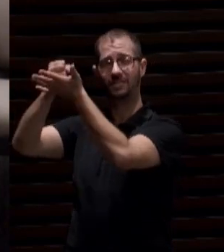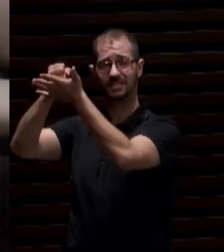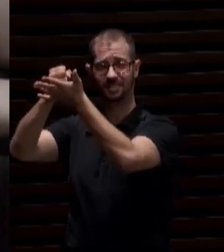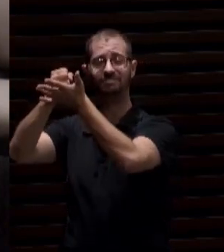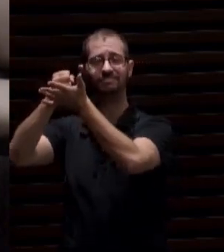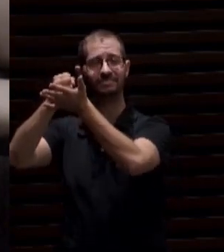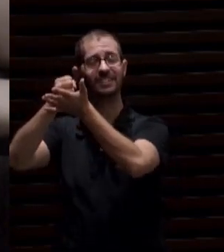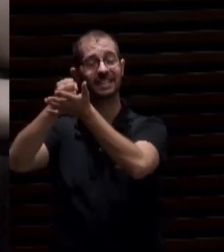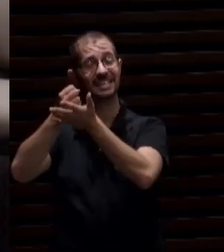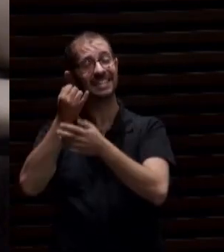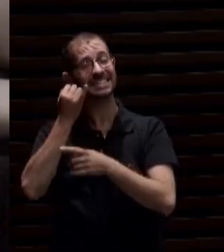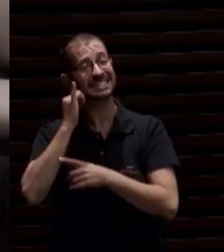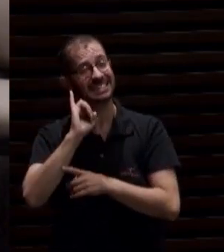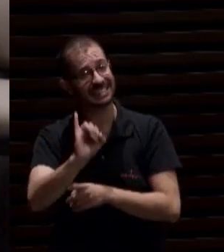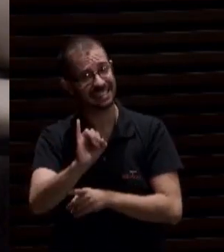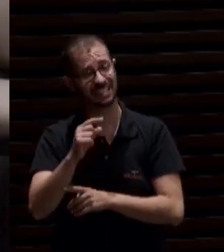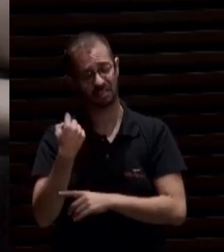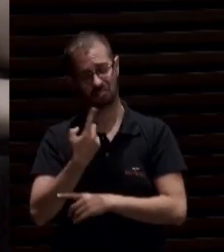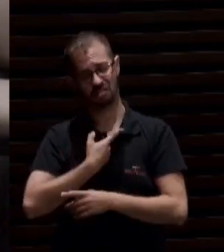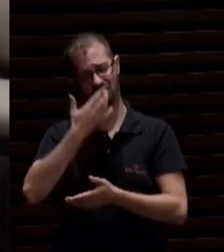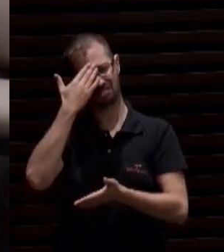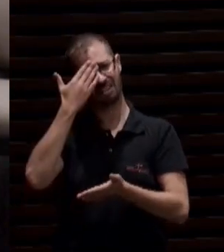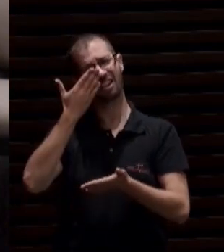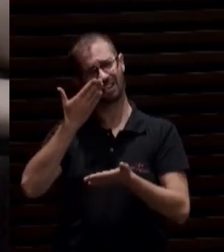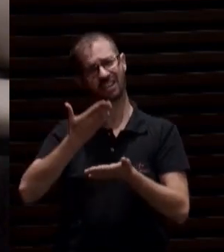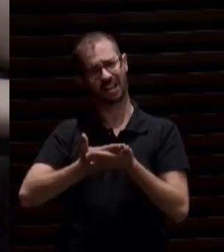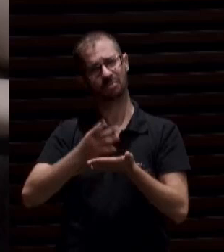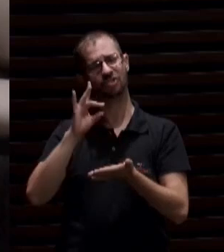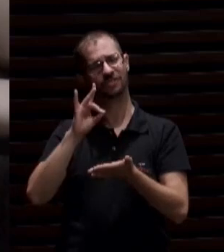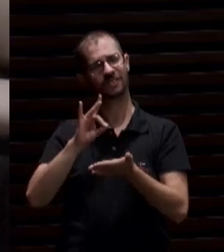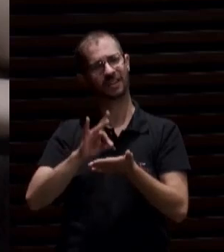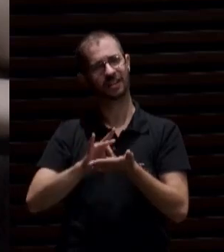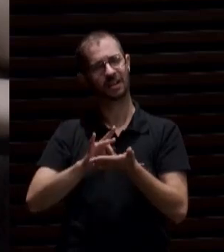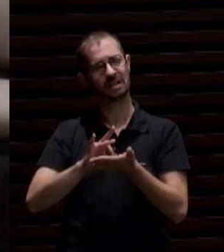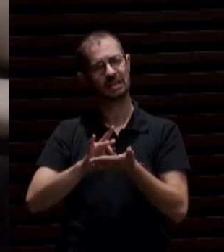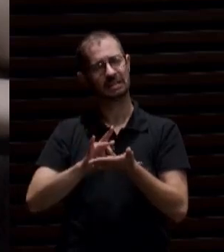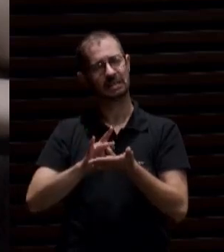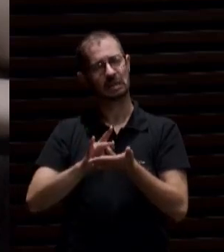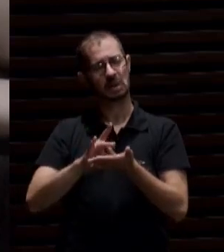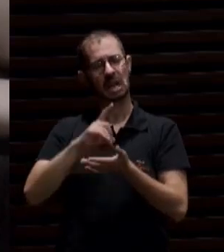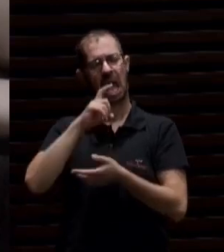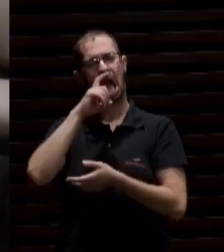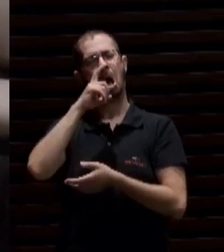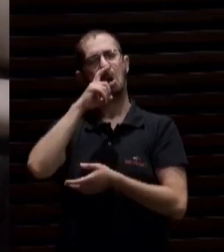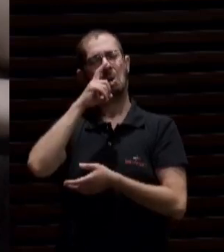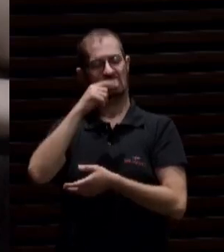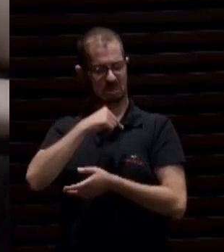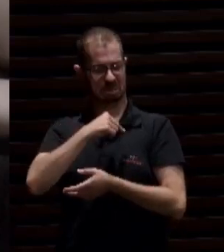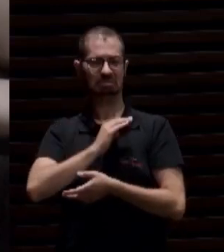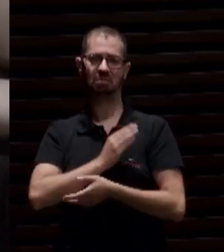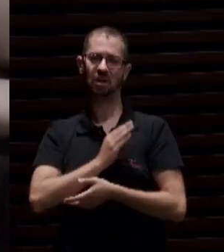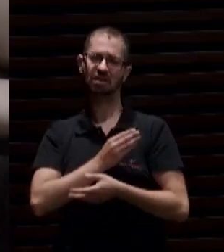Se nós de fato crermos nisso, como que um pingo de arrogância pode estar no nosso coração?